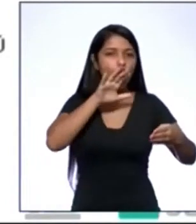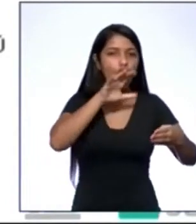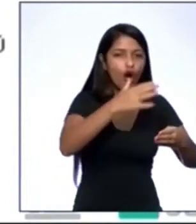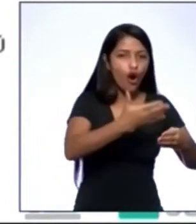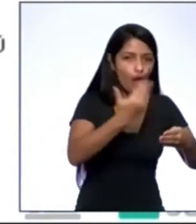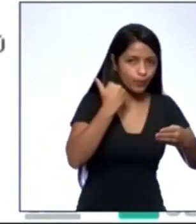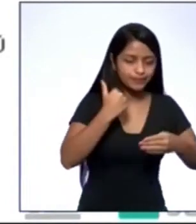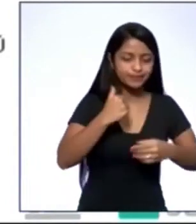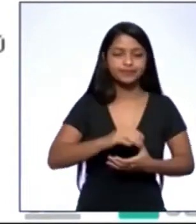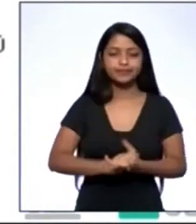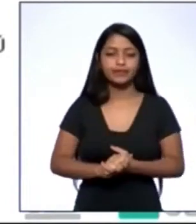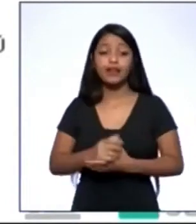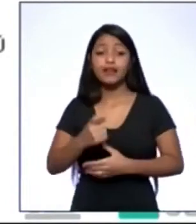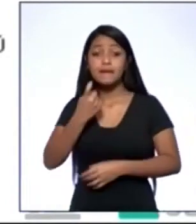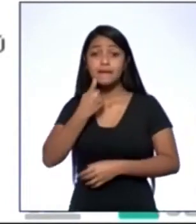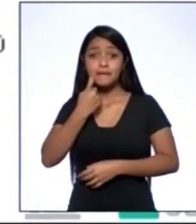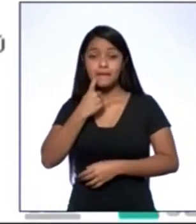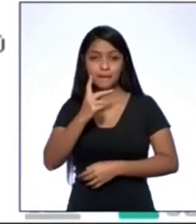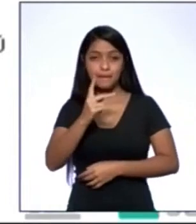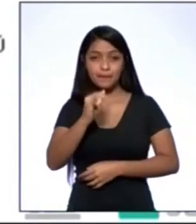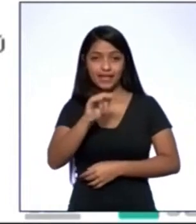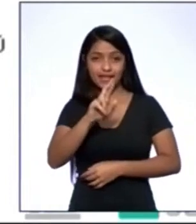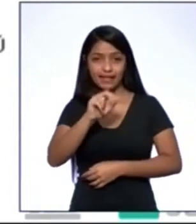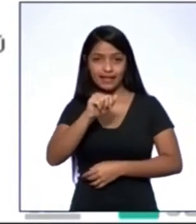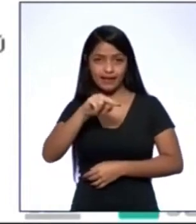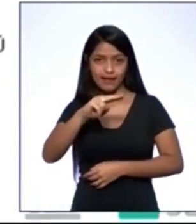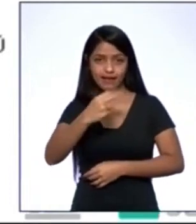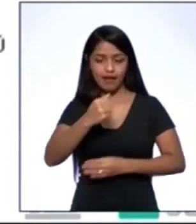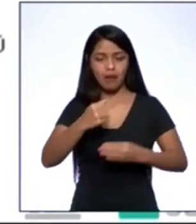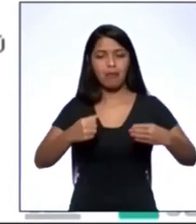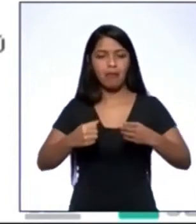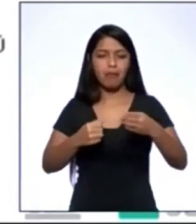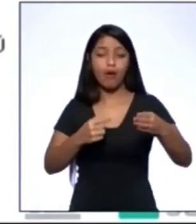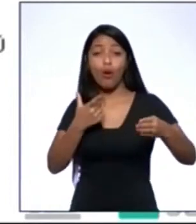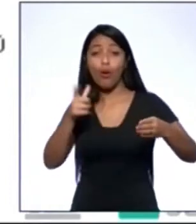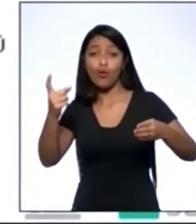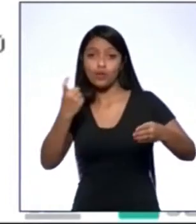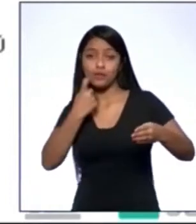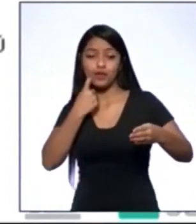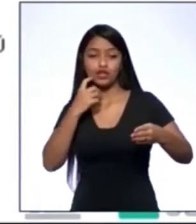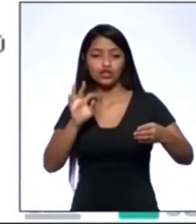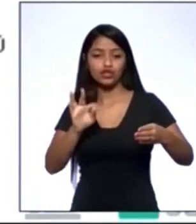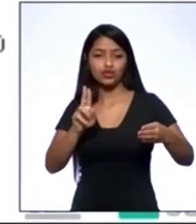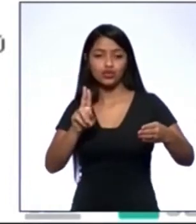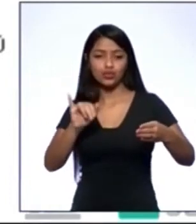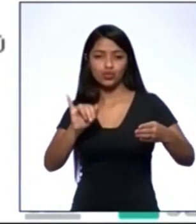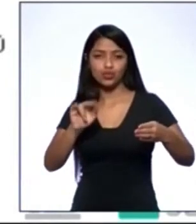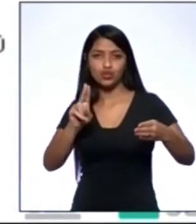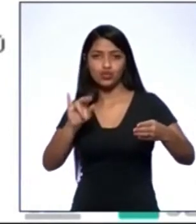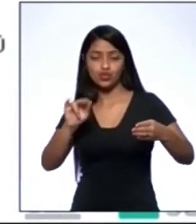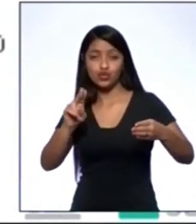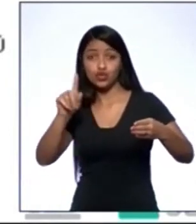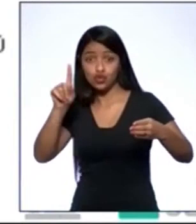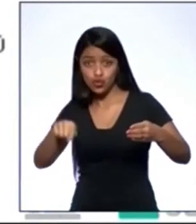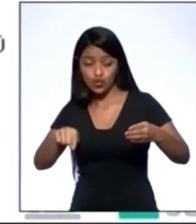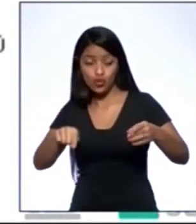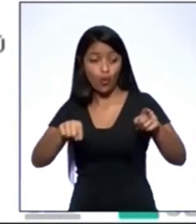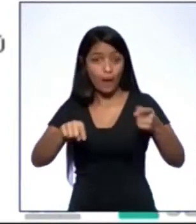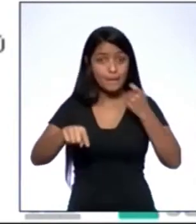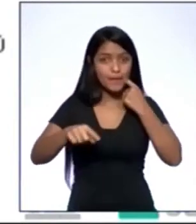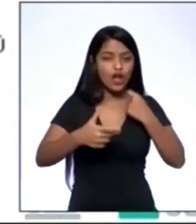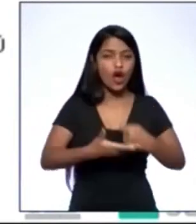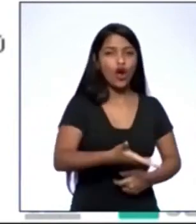avaliou a concentração do pesticida nos tecidos de lambaris da região e obteve um resultado de